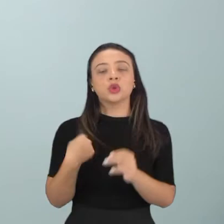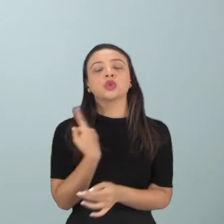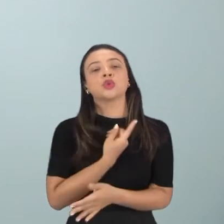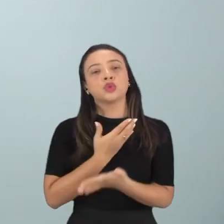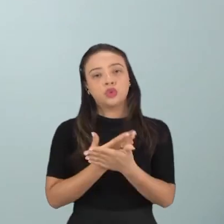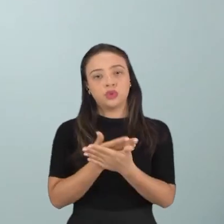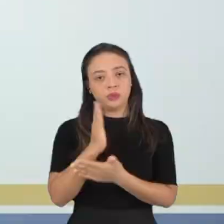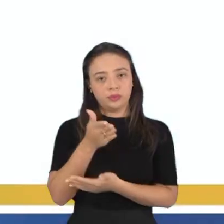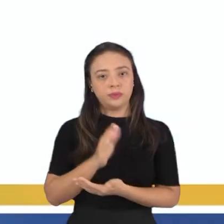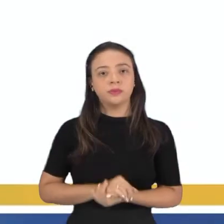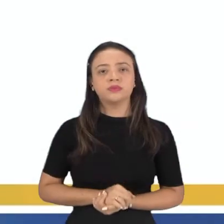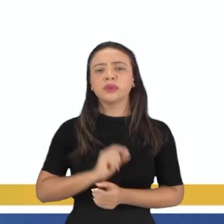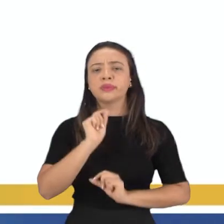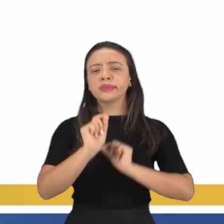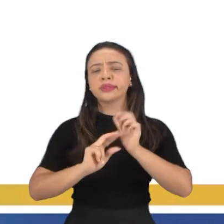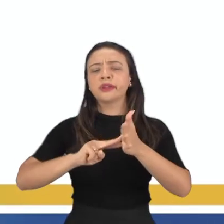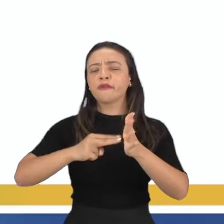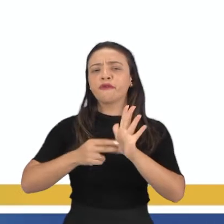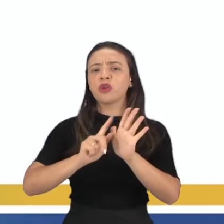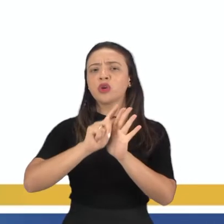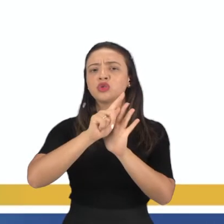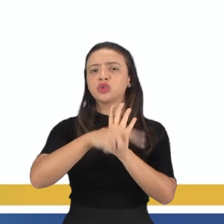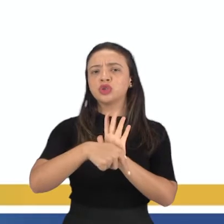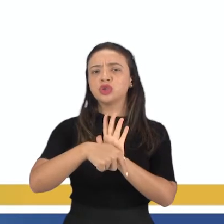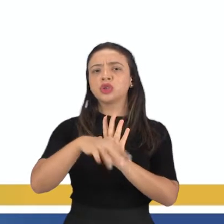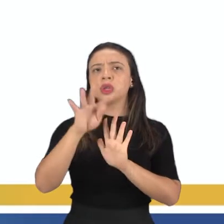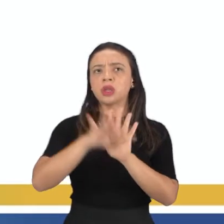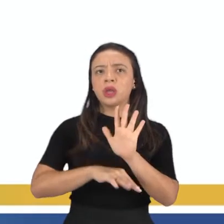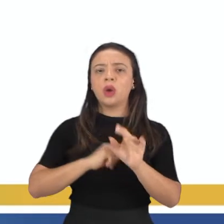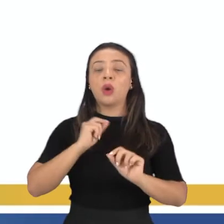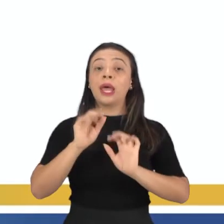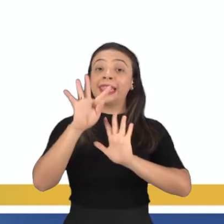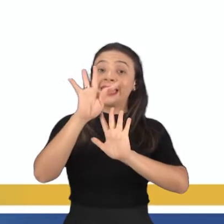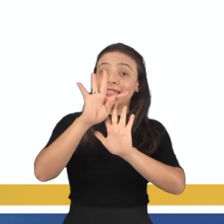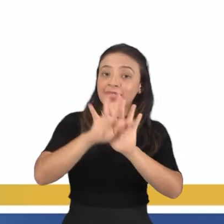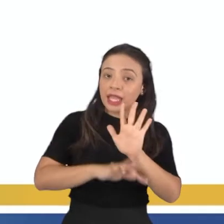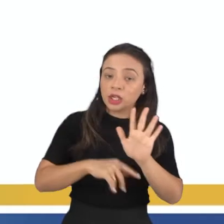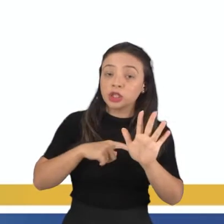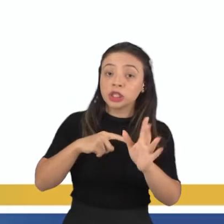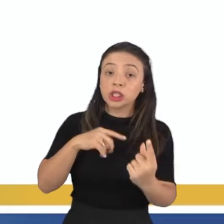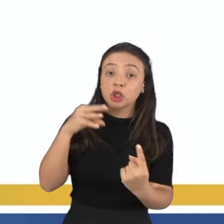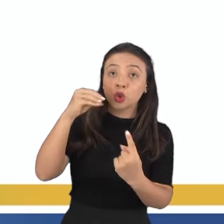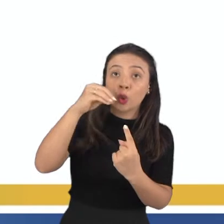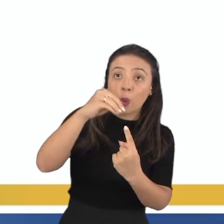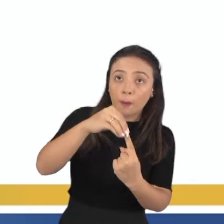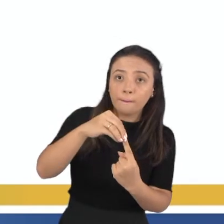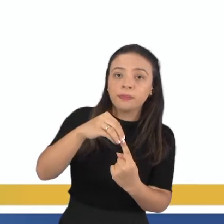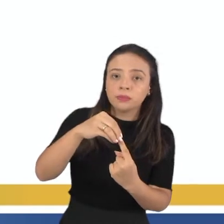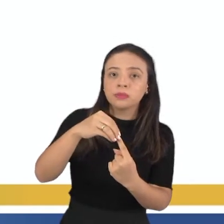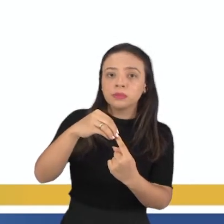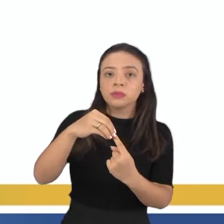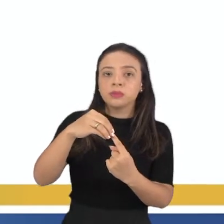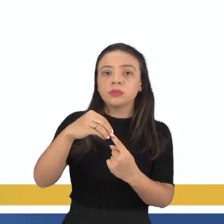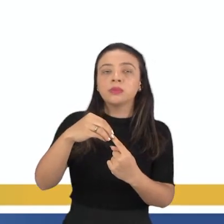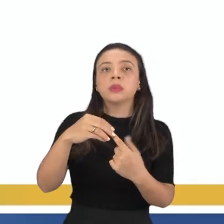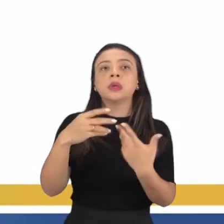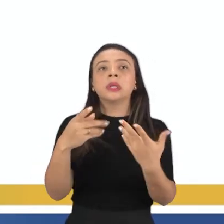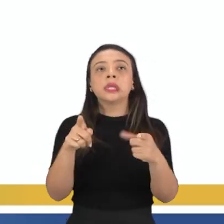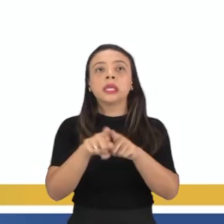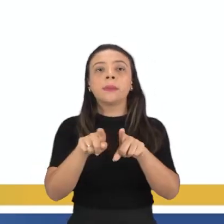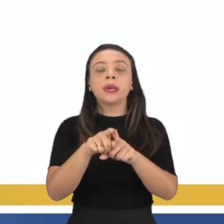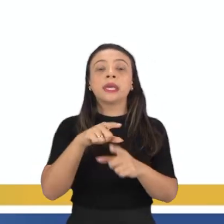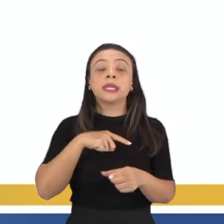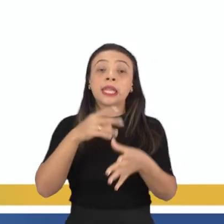esse ó então o que que são gêneros textuais são textos que exercem uma função social específica eles